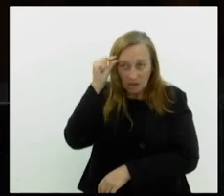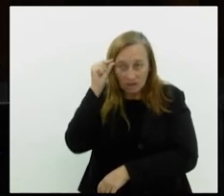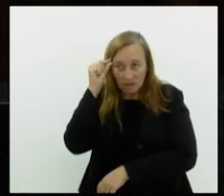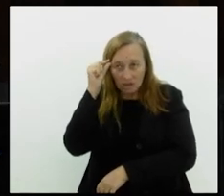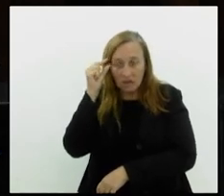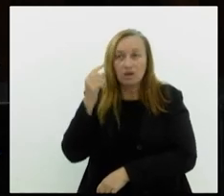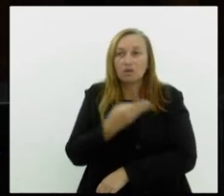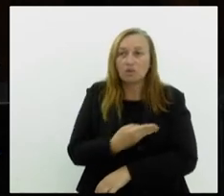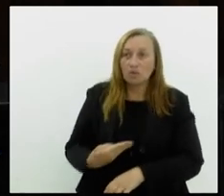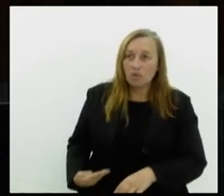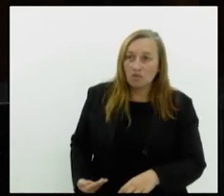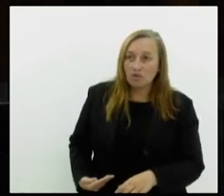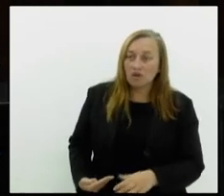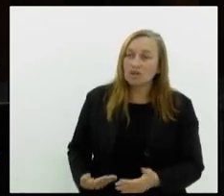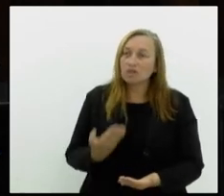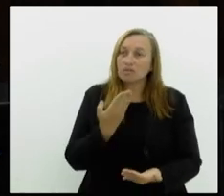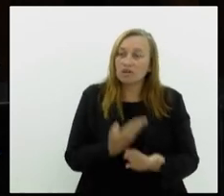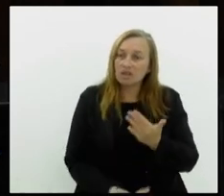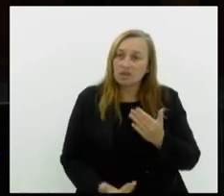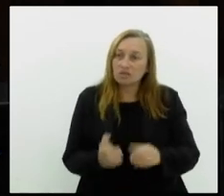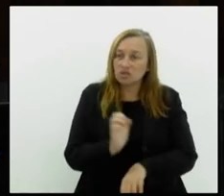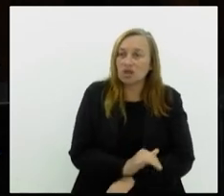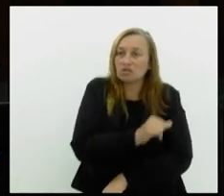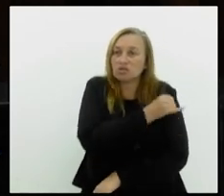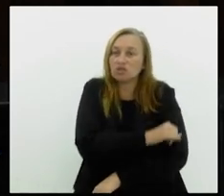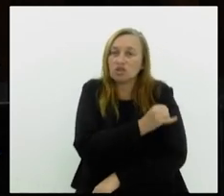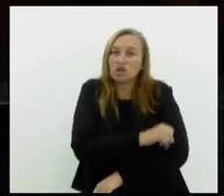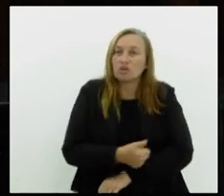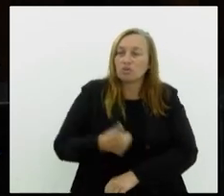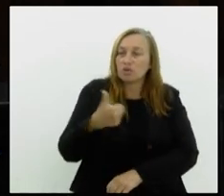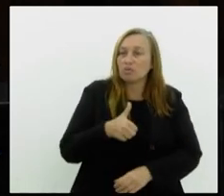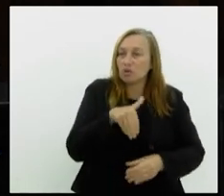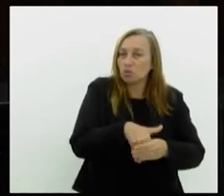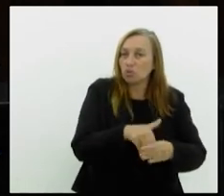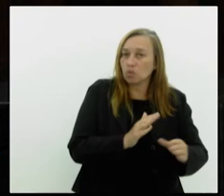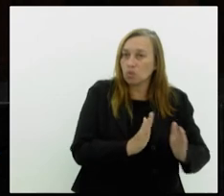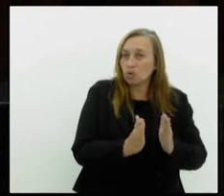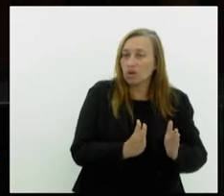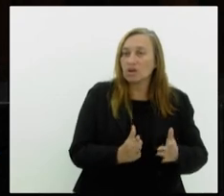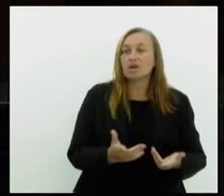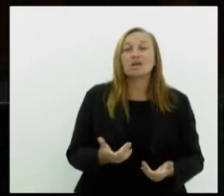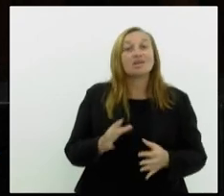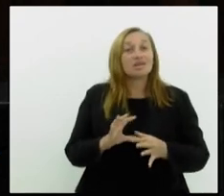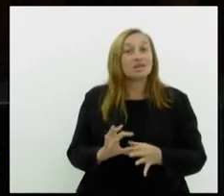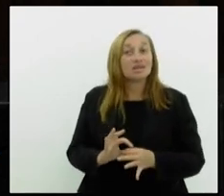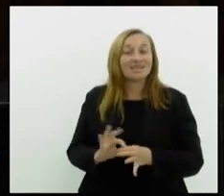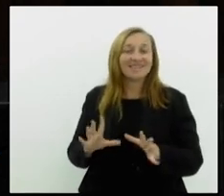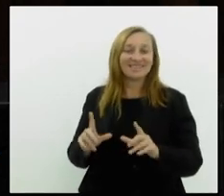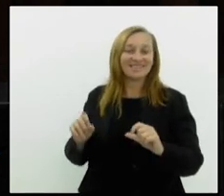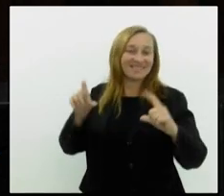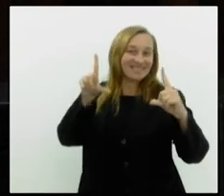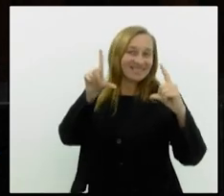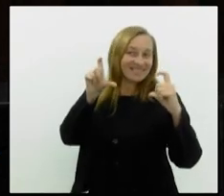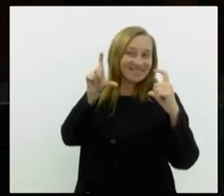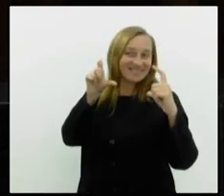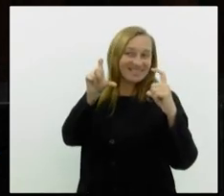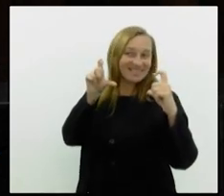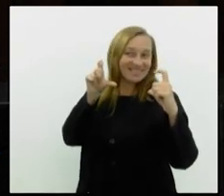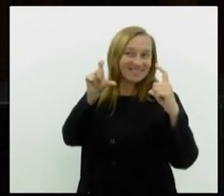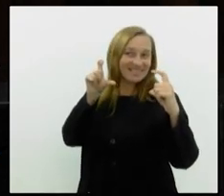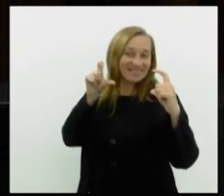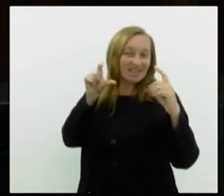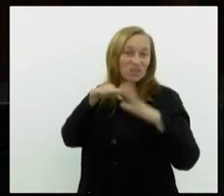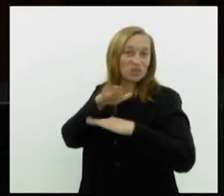governo derrotado do estado do Rio de Janeiro no primeiro turno, se permitiu regozijar, sorrir, dar um tapa na cara de